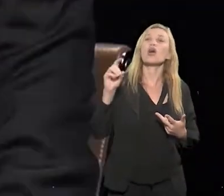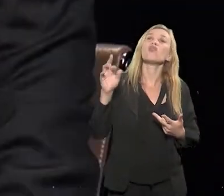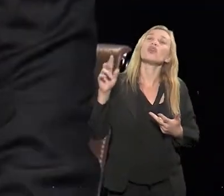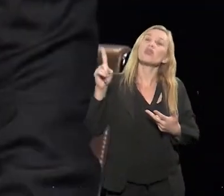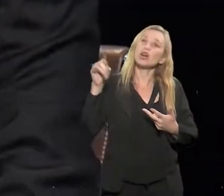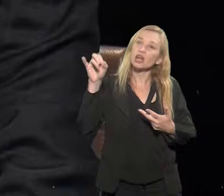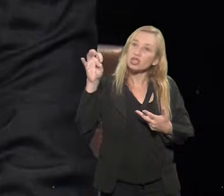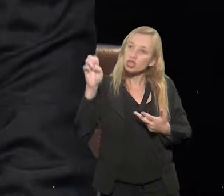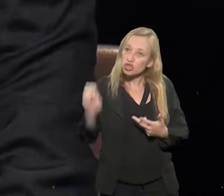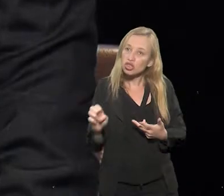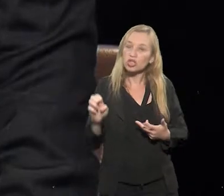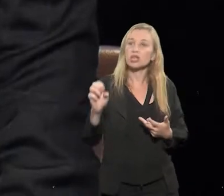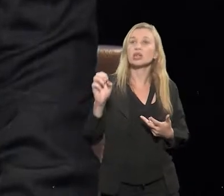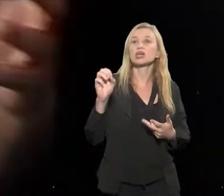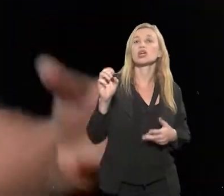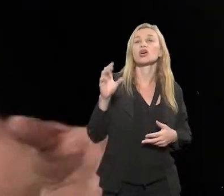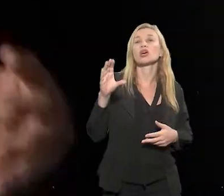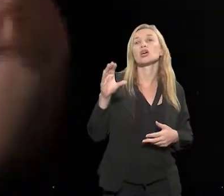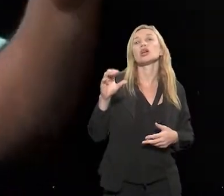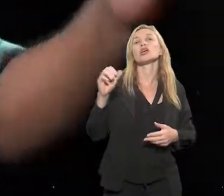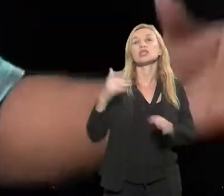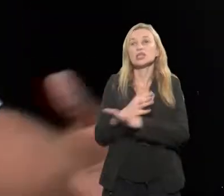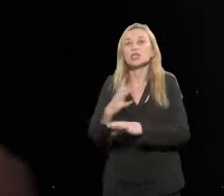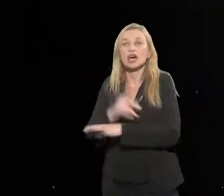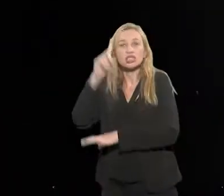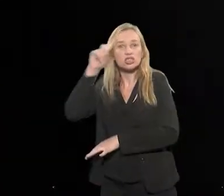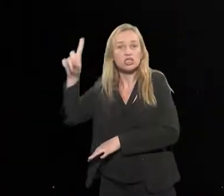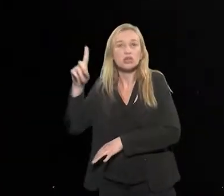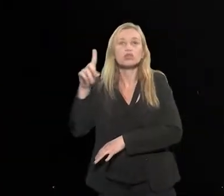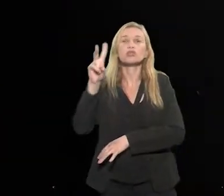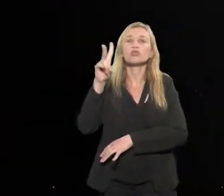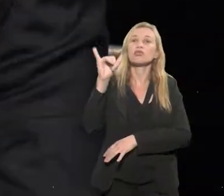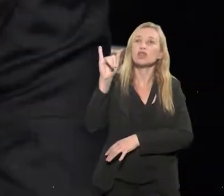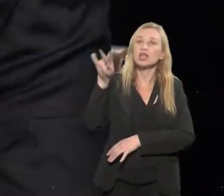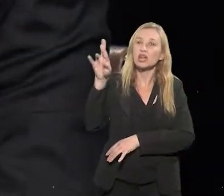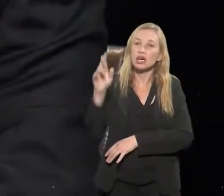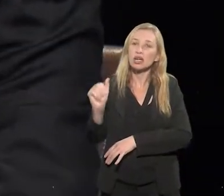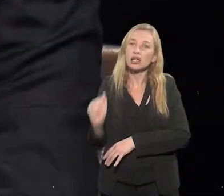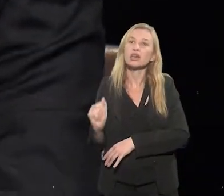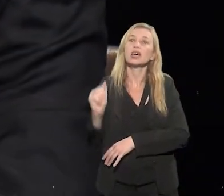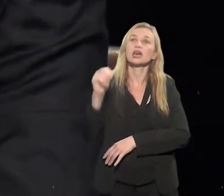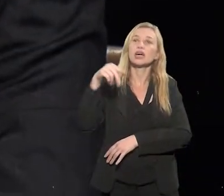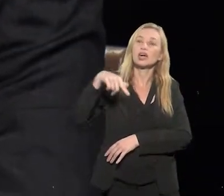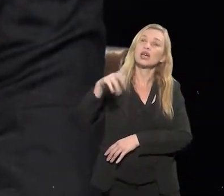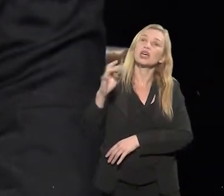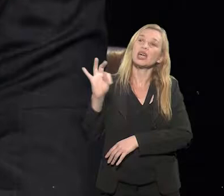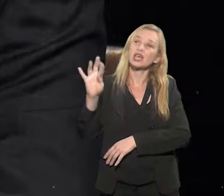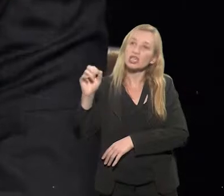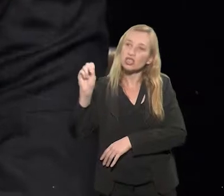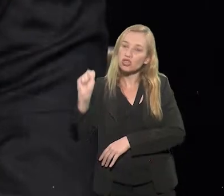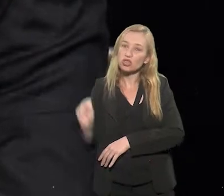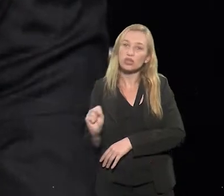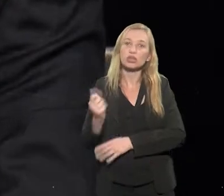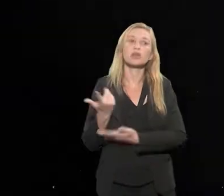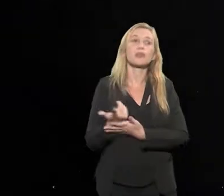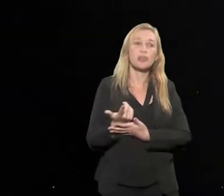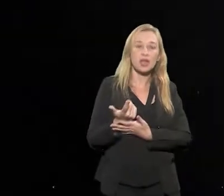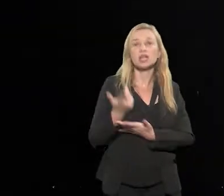na Coab, na SEAB, o nascimento da Cidade de Deus, Vila Kennedy. Foi um processo que hoje a gente chama de